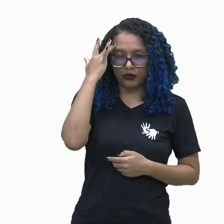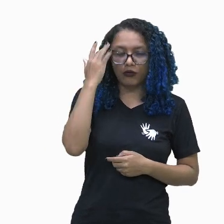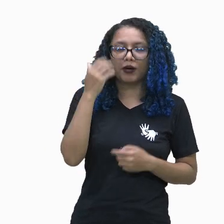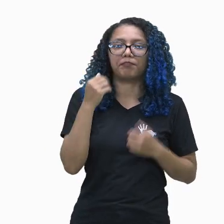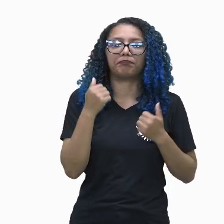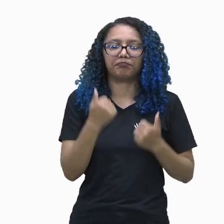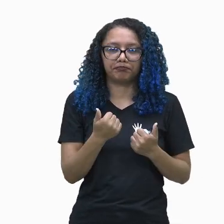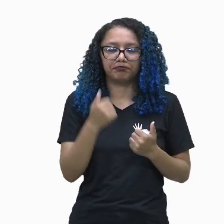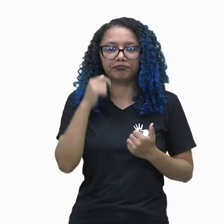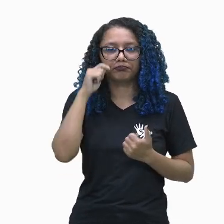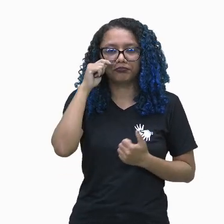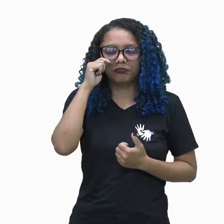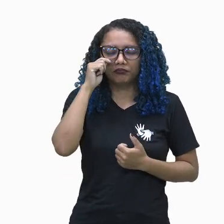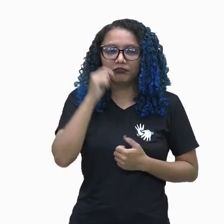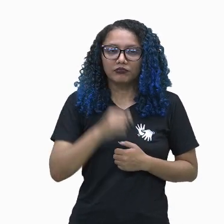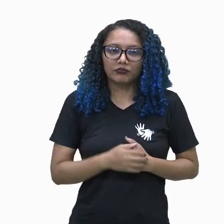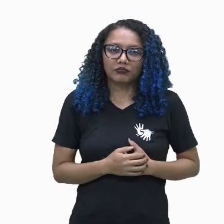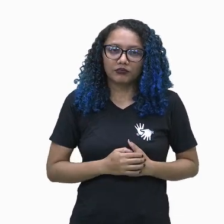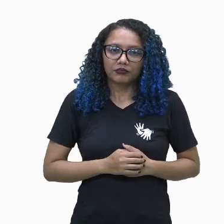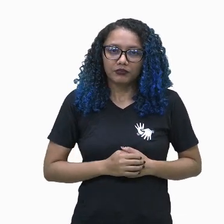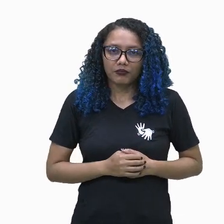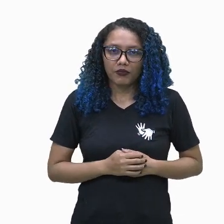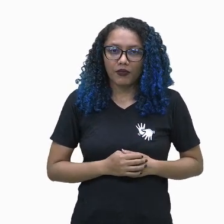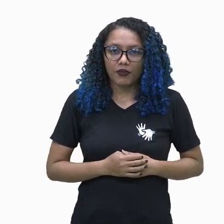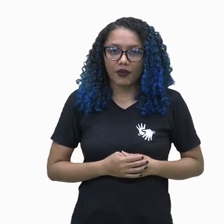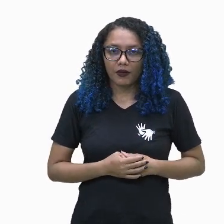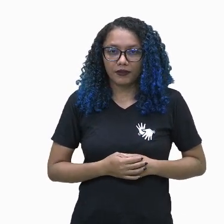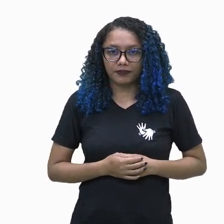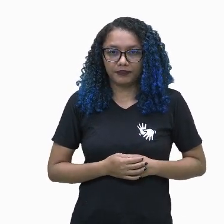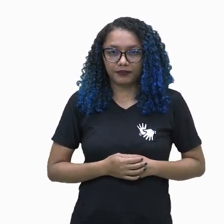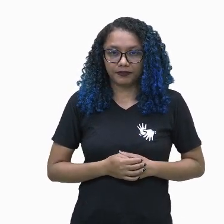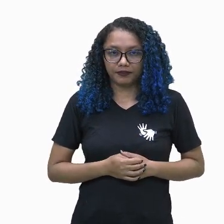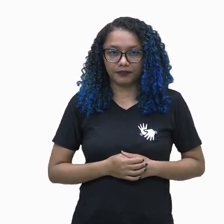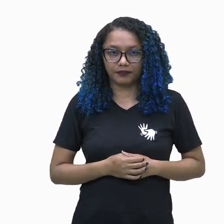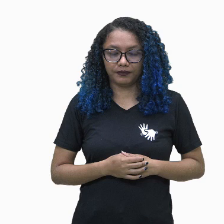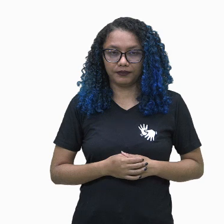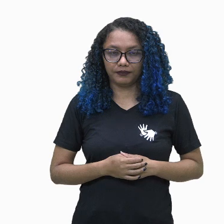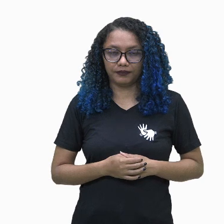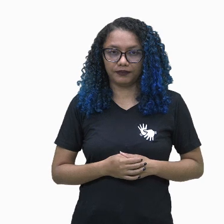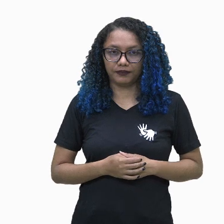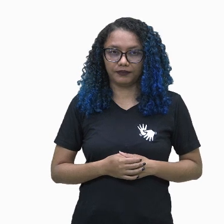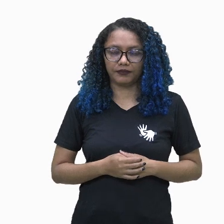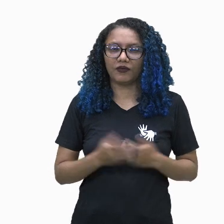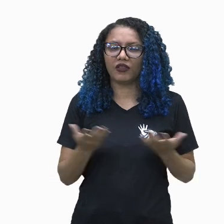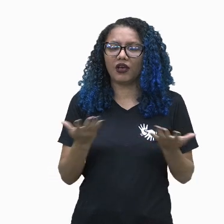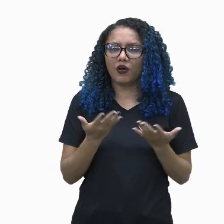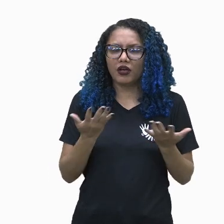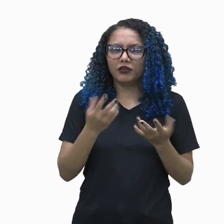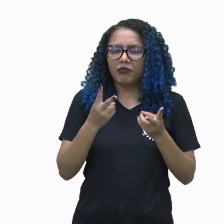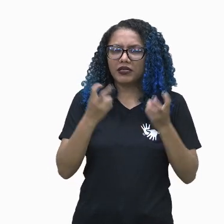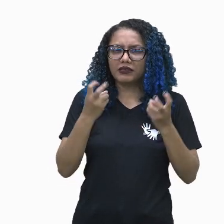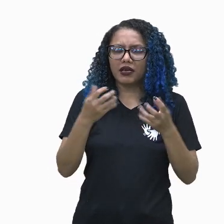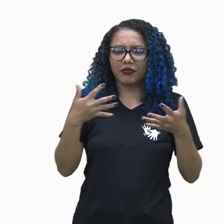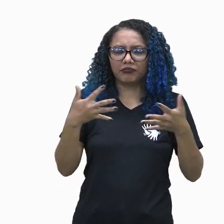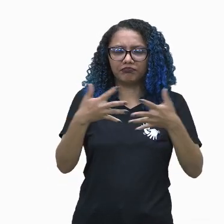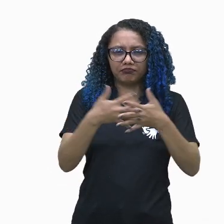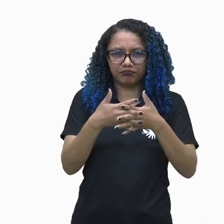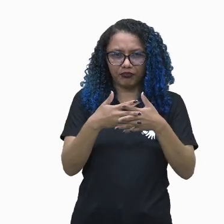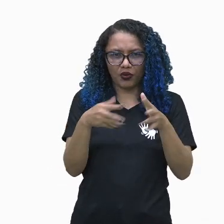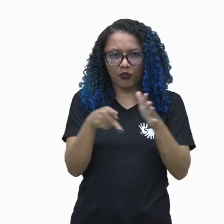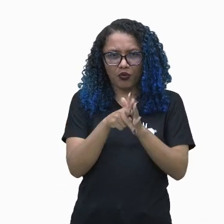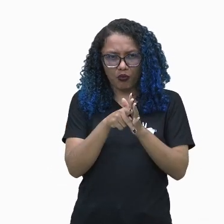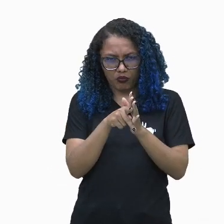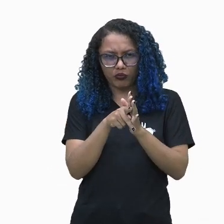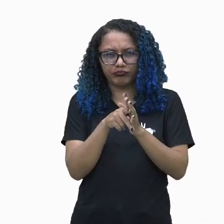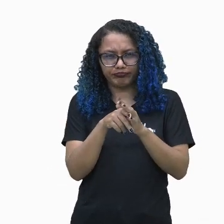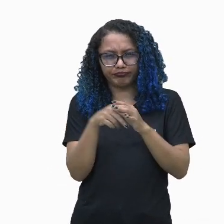nós começamos a observar esse grau de complexidade da proteína, nós deparamos com uma outra estrutura,